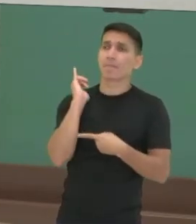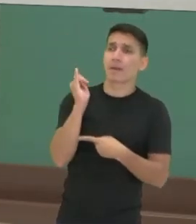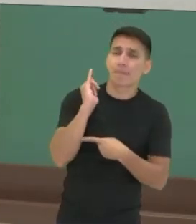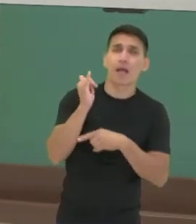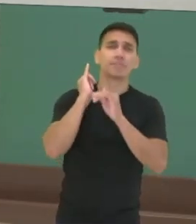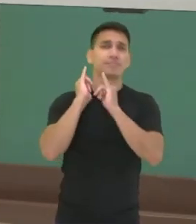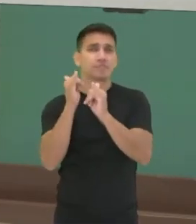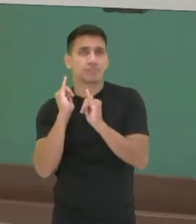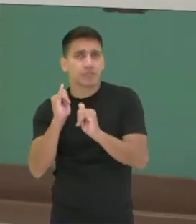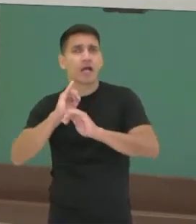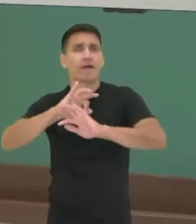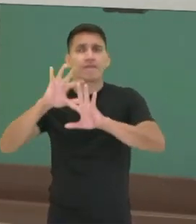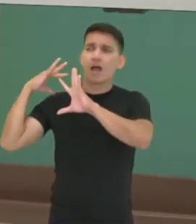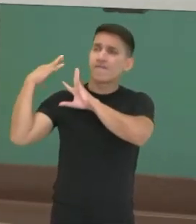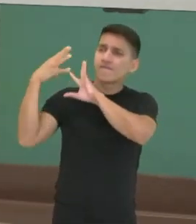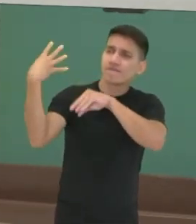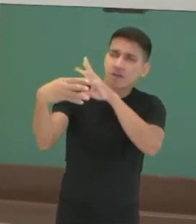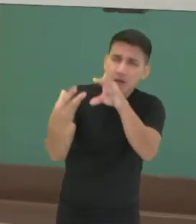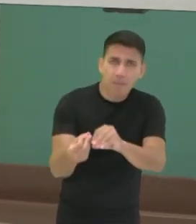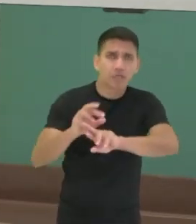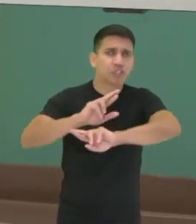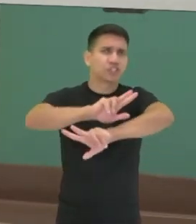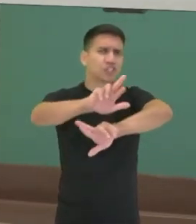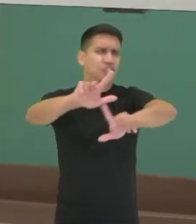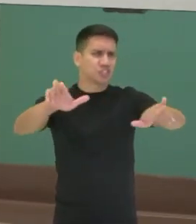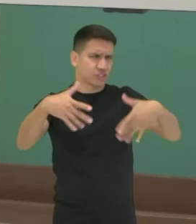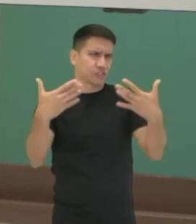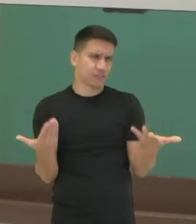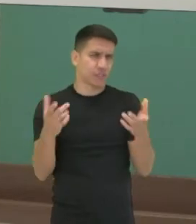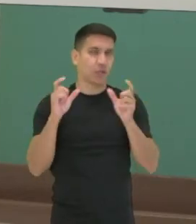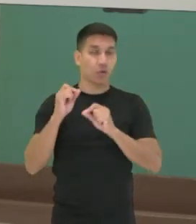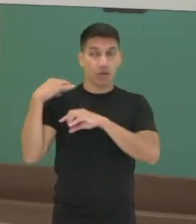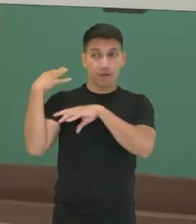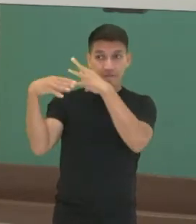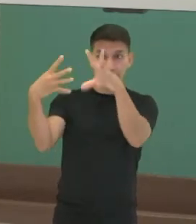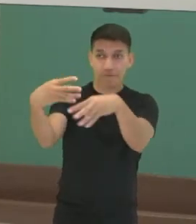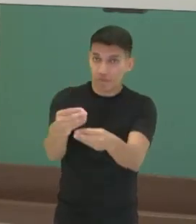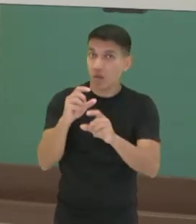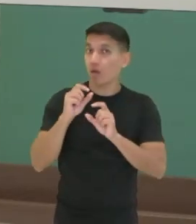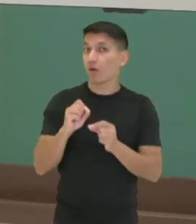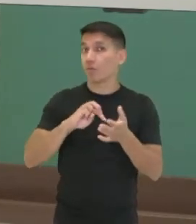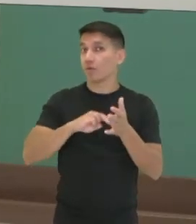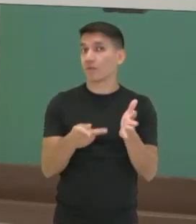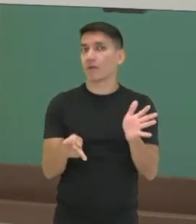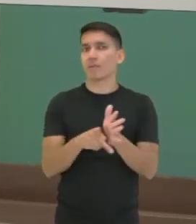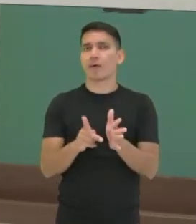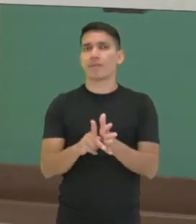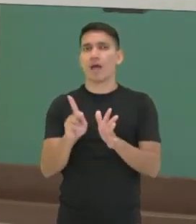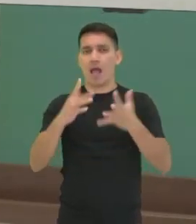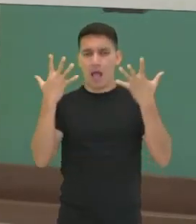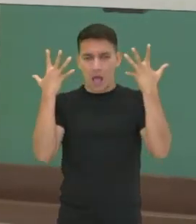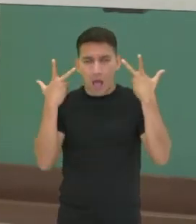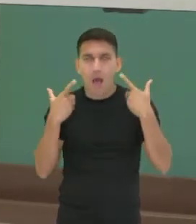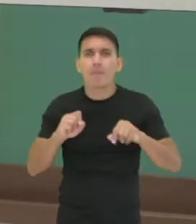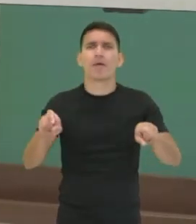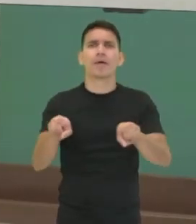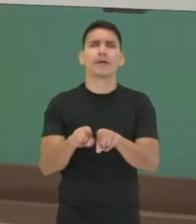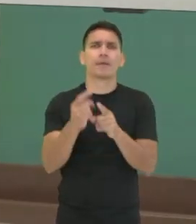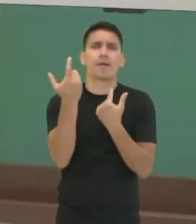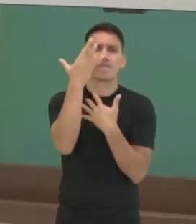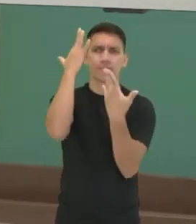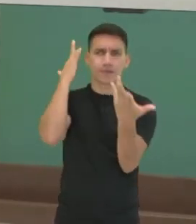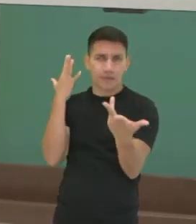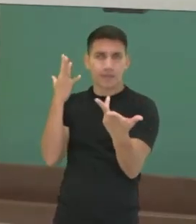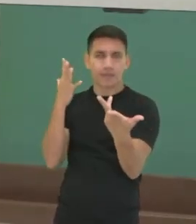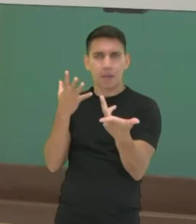e a fábula são coisas distintas. De trás para frente, a fábula animais e plantas têm personalidade de seres humanos, e aí